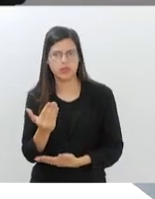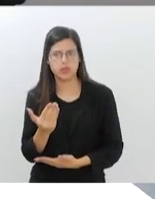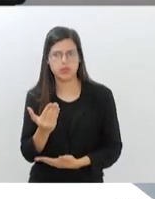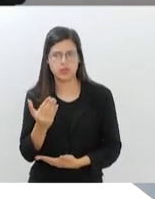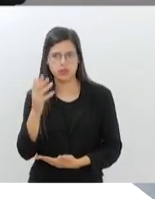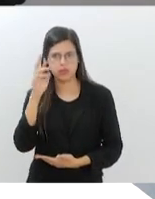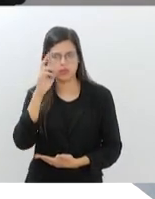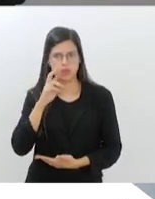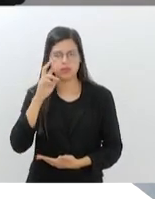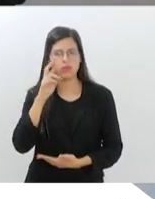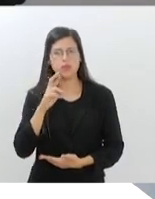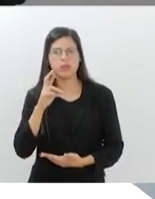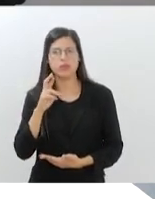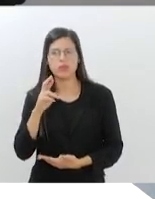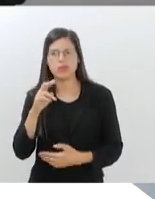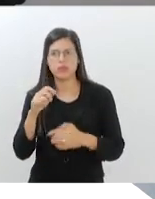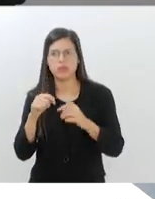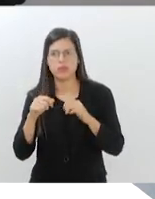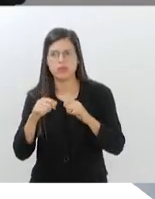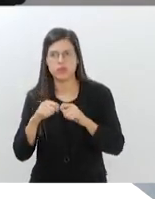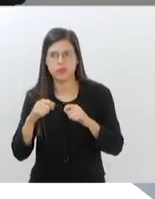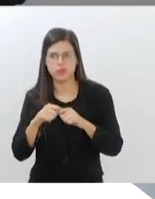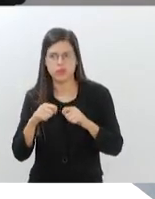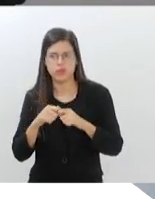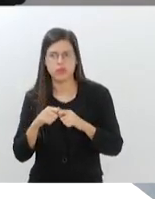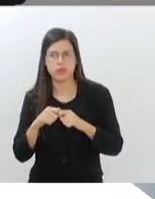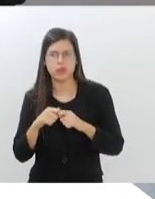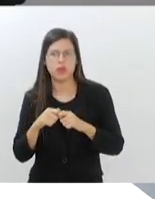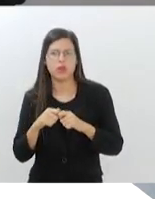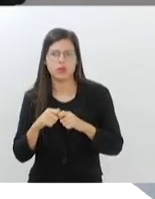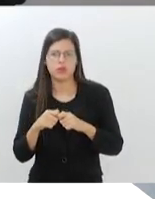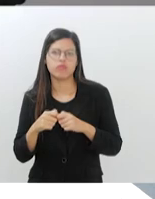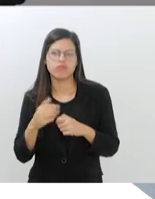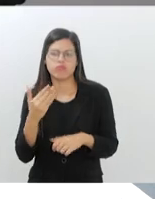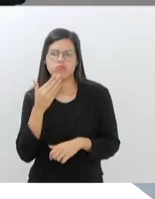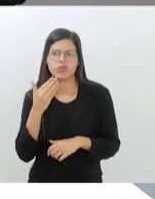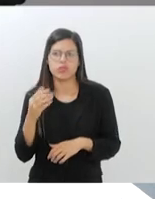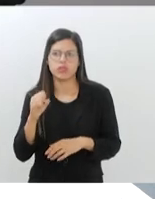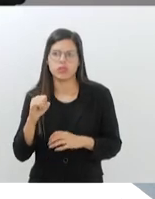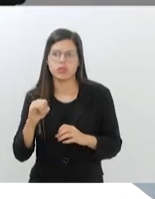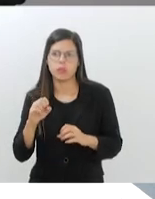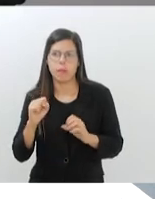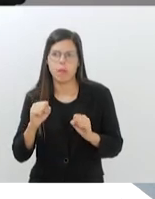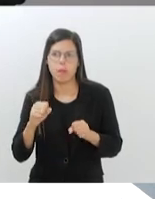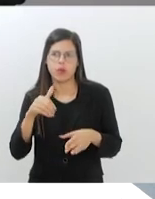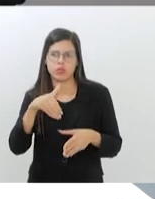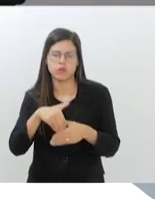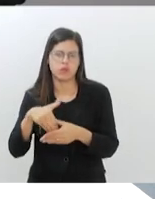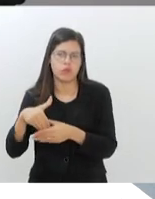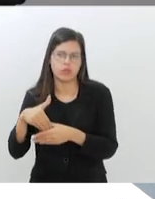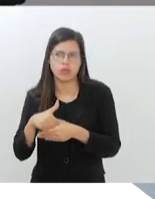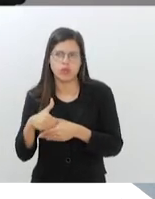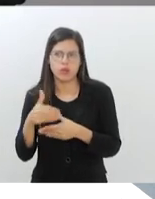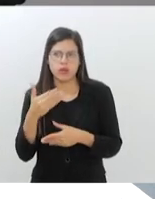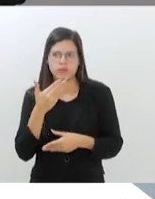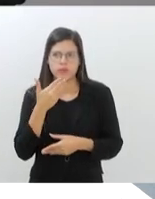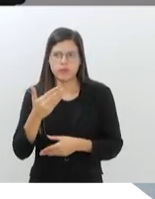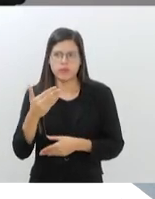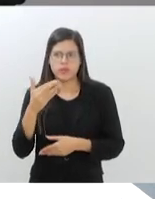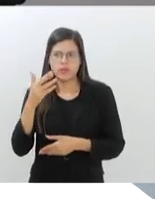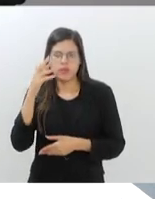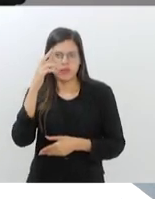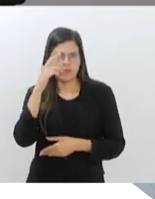e tô fazendo a questão de ordem se dá para submeter a votação com pedido de auditoria da